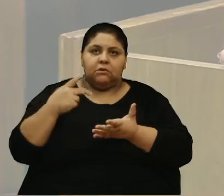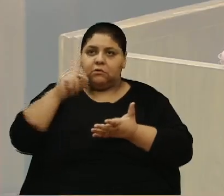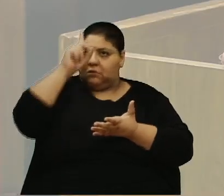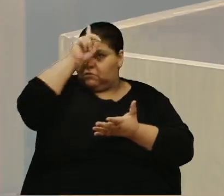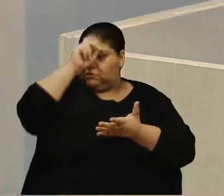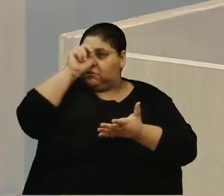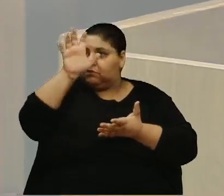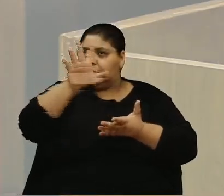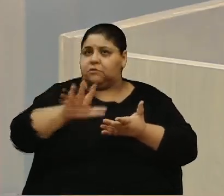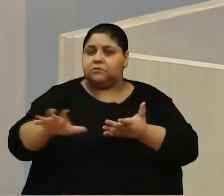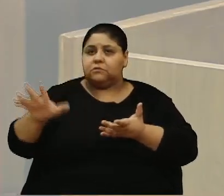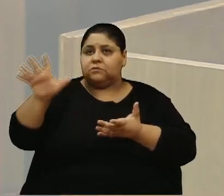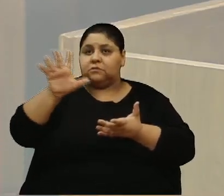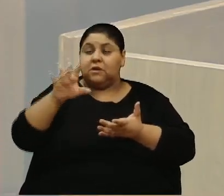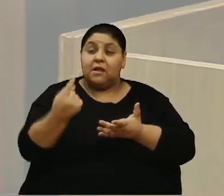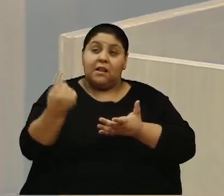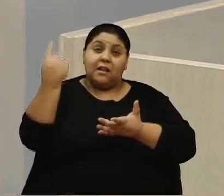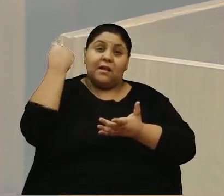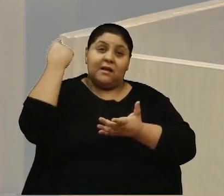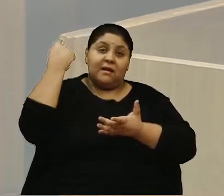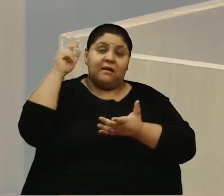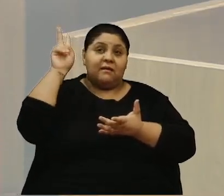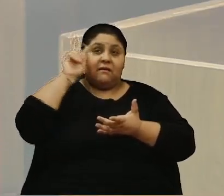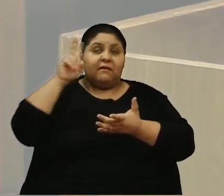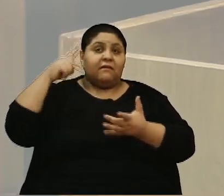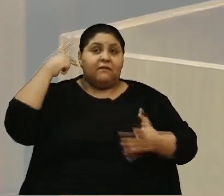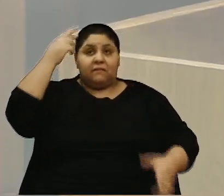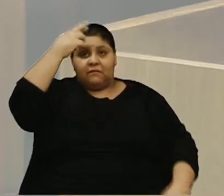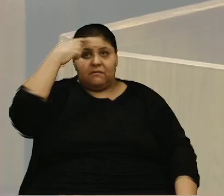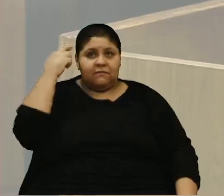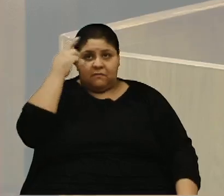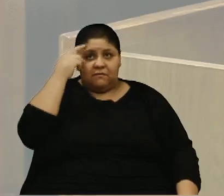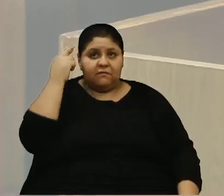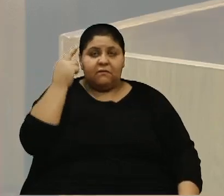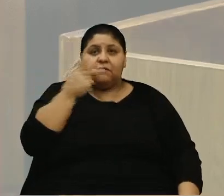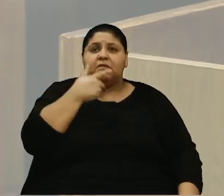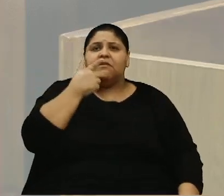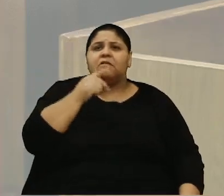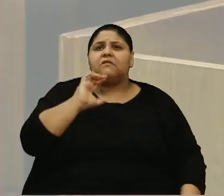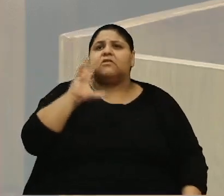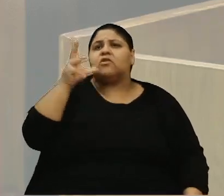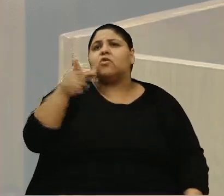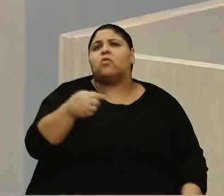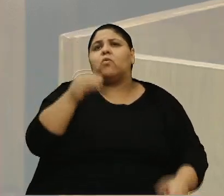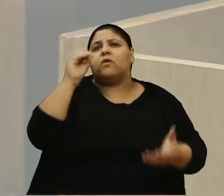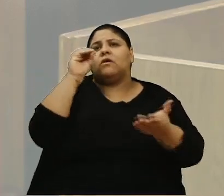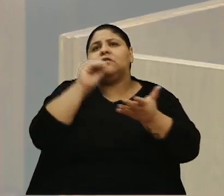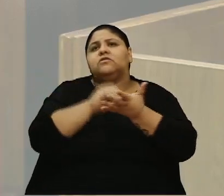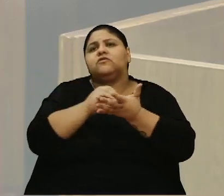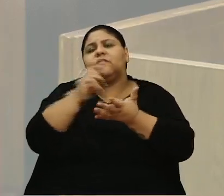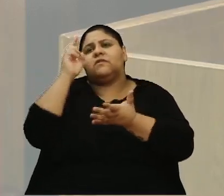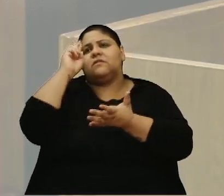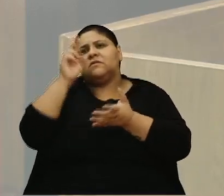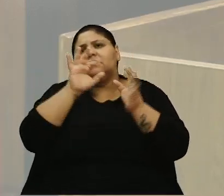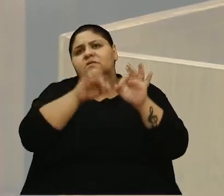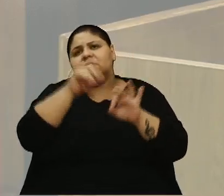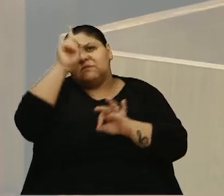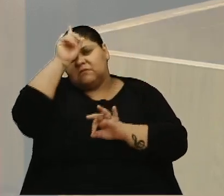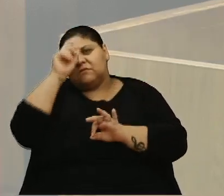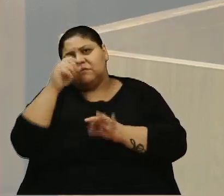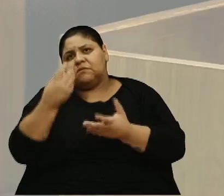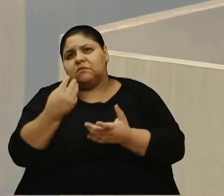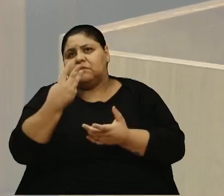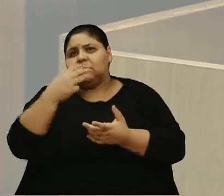Geral quando, lá atrás, lembra disso, vereador Rafael? Quando lá atrás se questionou quanto falta, diretor, para concluir o hospital. O diretor disse 30